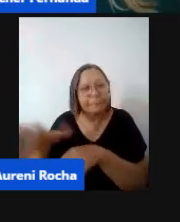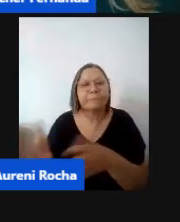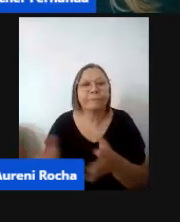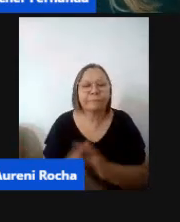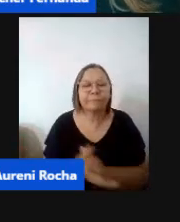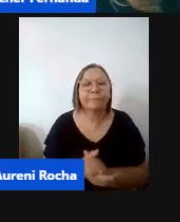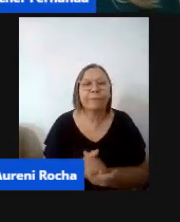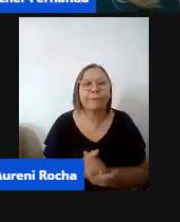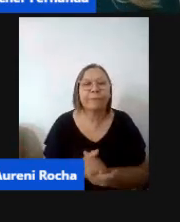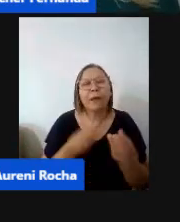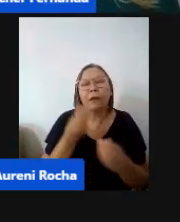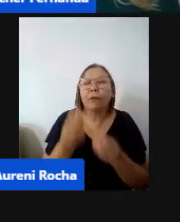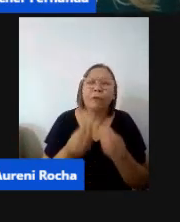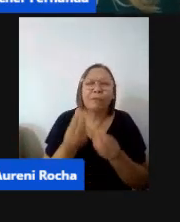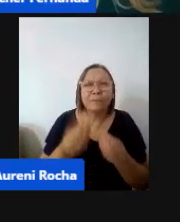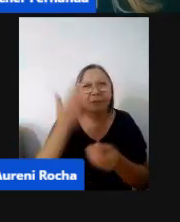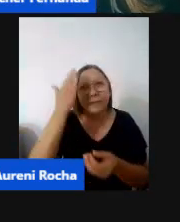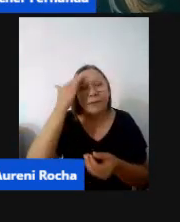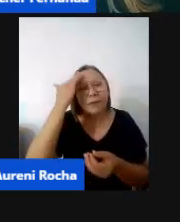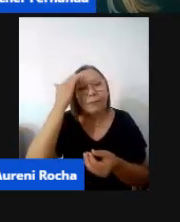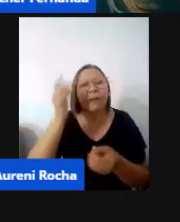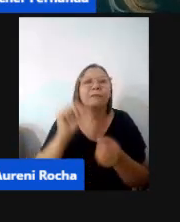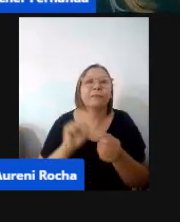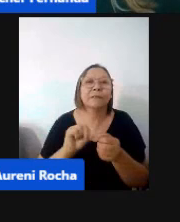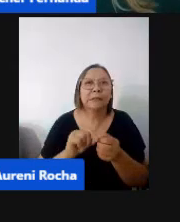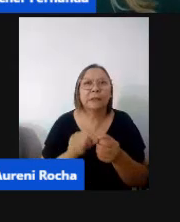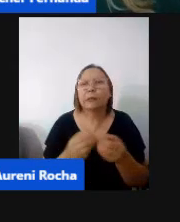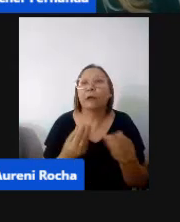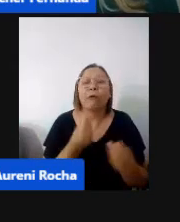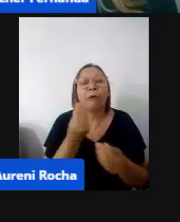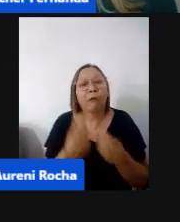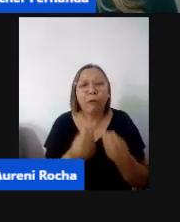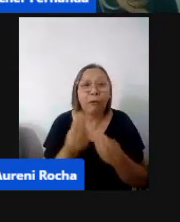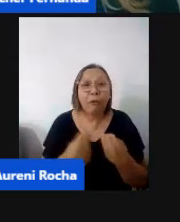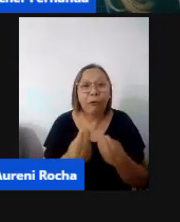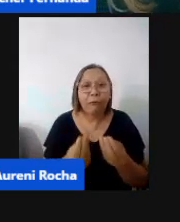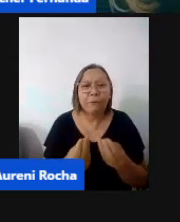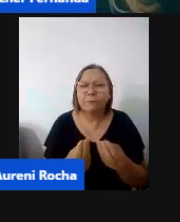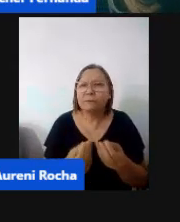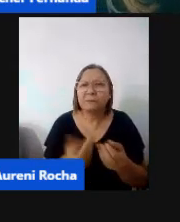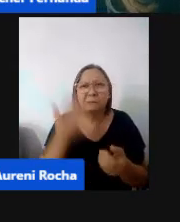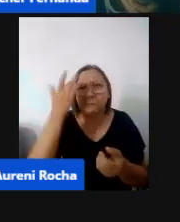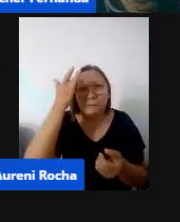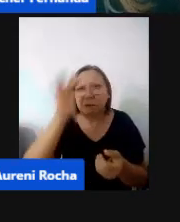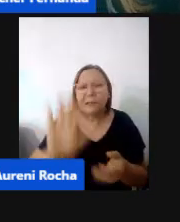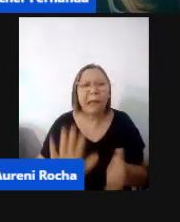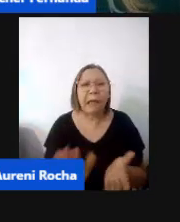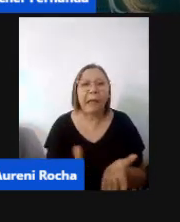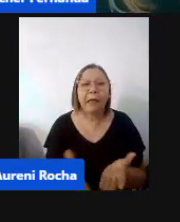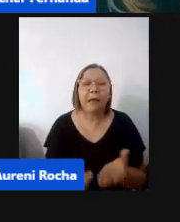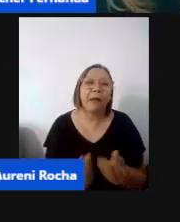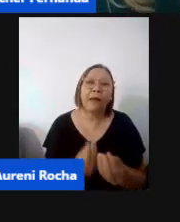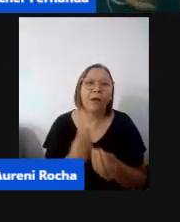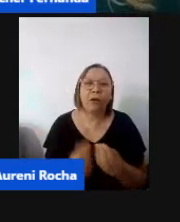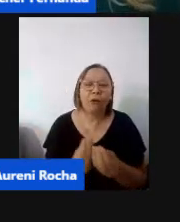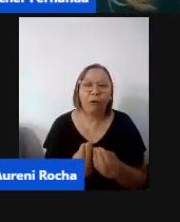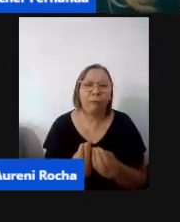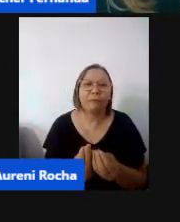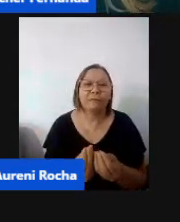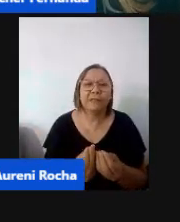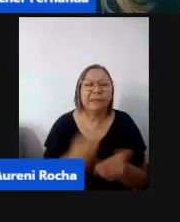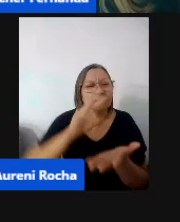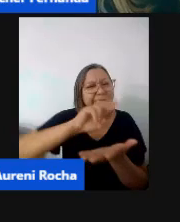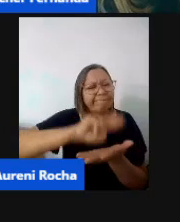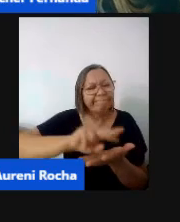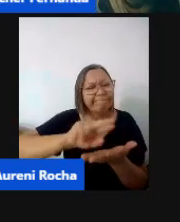saber como fazer isso? Eu não tenho ideia de como colocar um link, como nós podemos fazer tantas coisas. Bom,